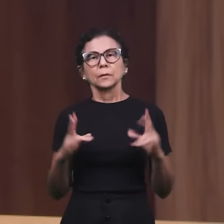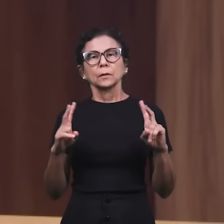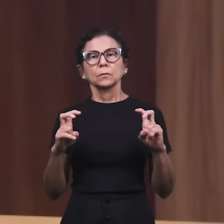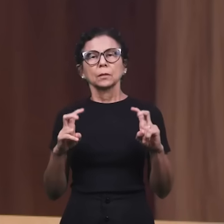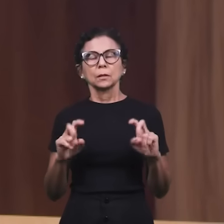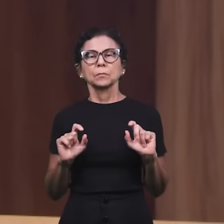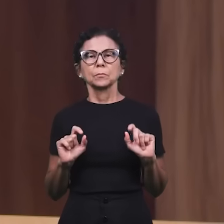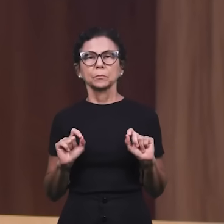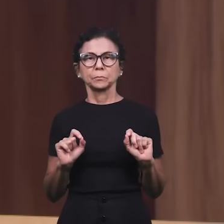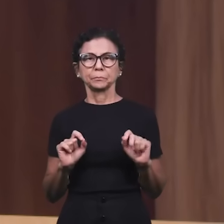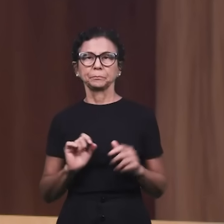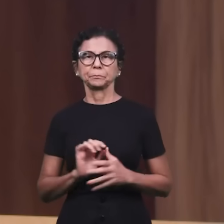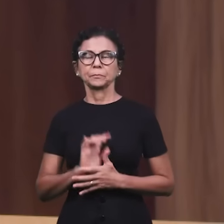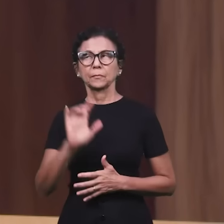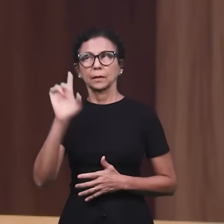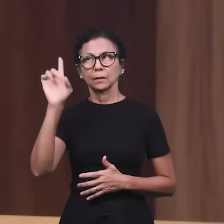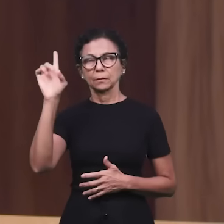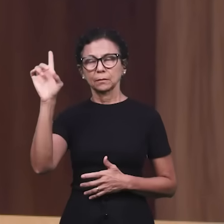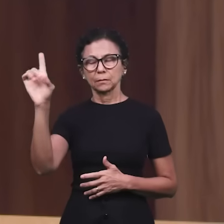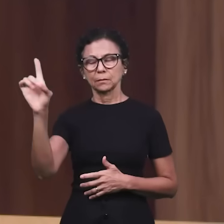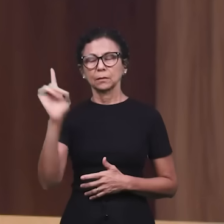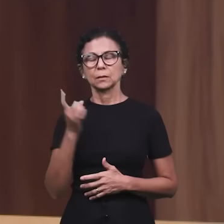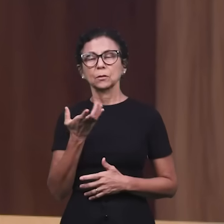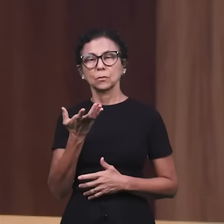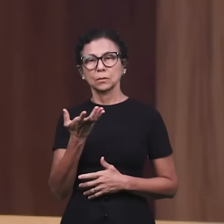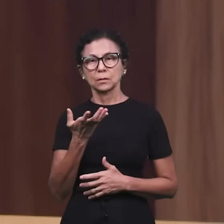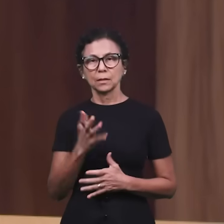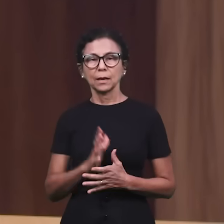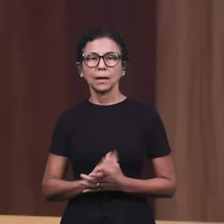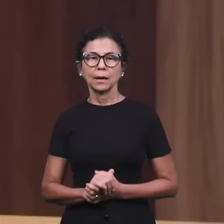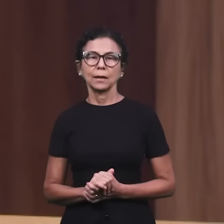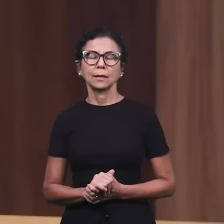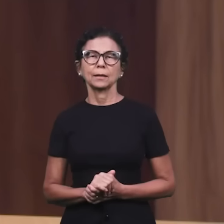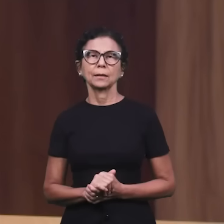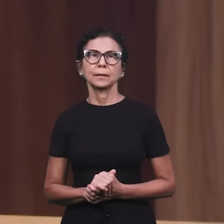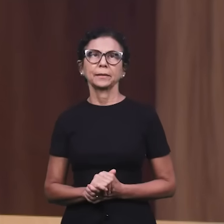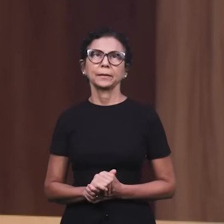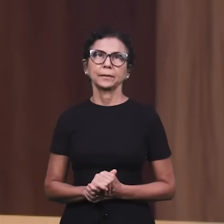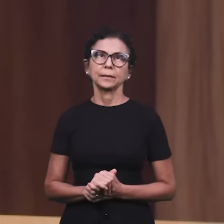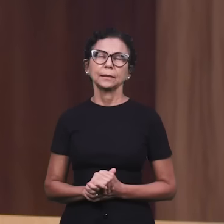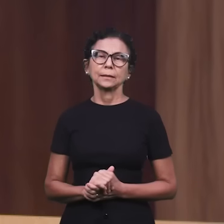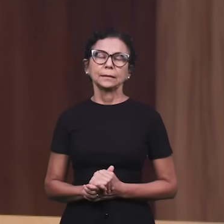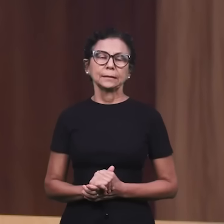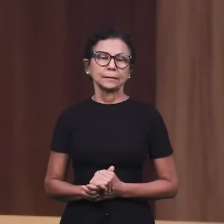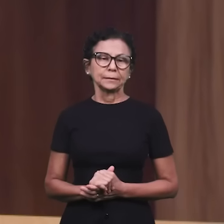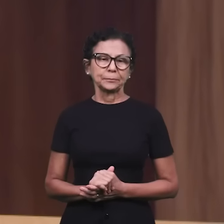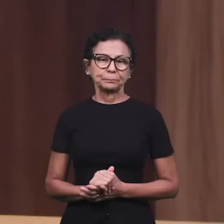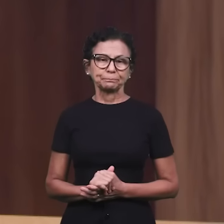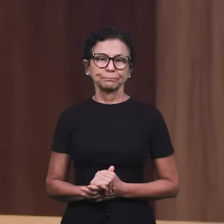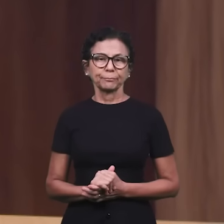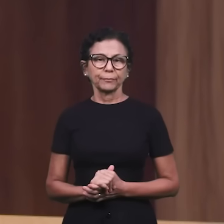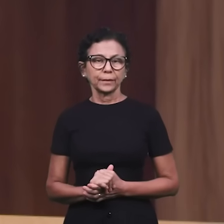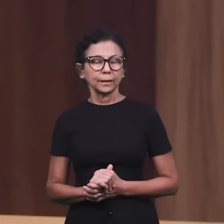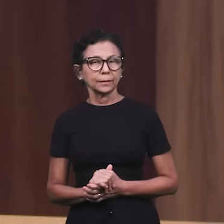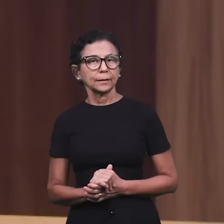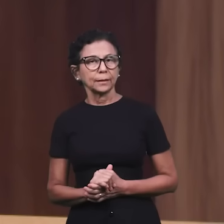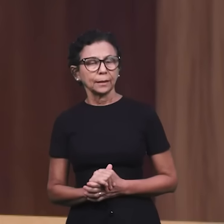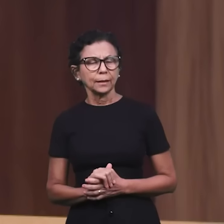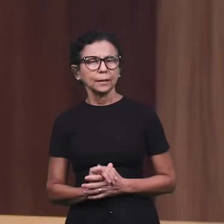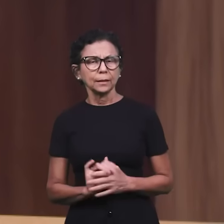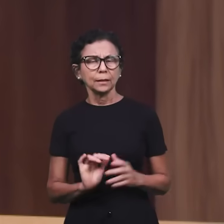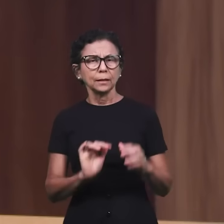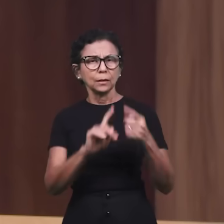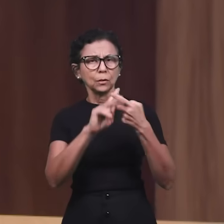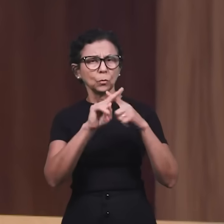quer trabalhar em nós. Glória a Deus. Naquelas famílias em que há uma pessoa explosiva ou